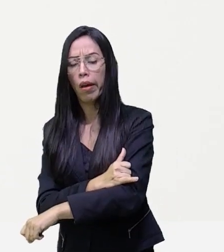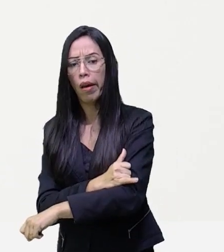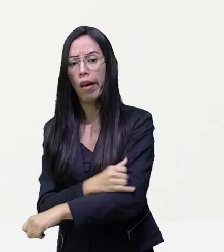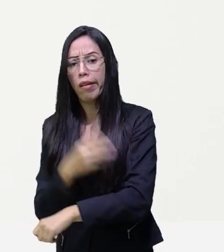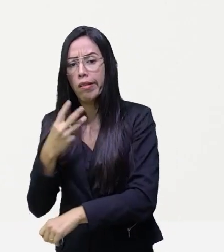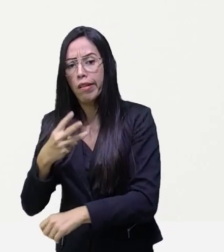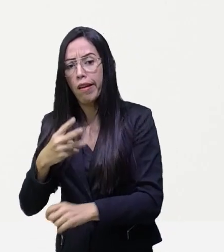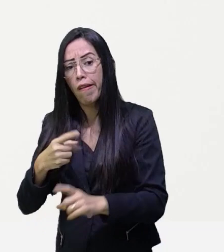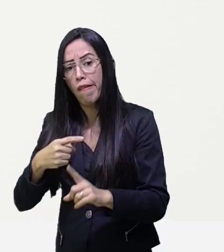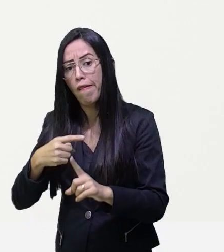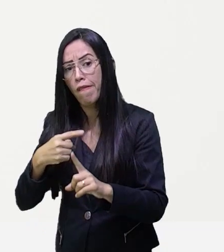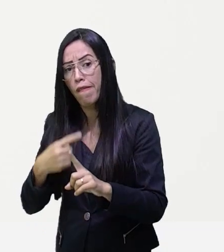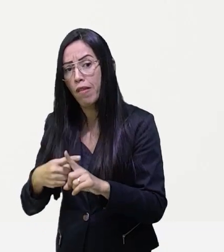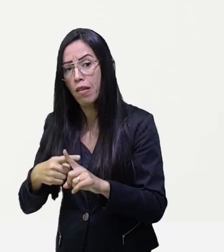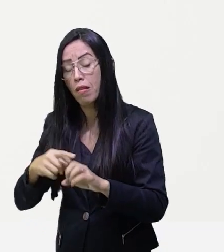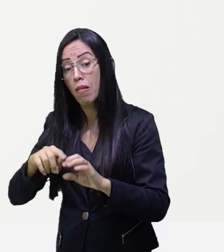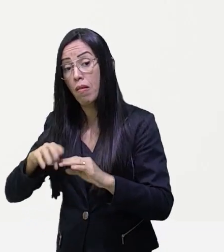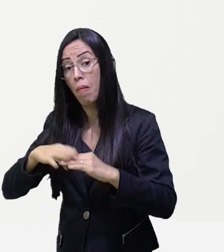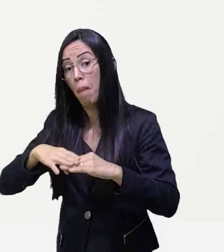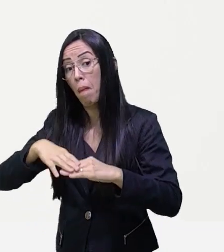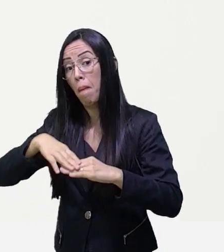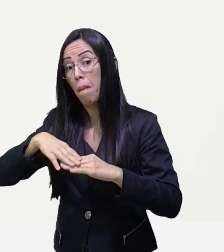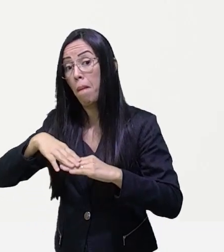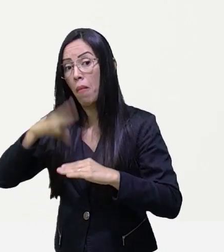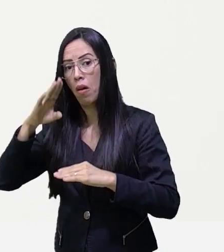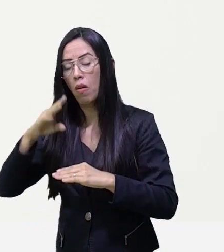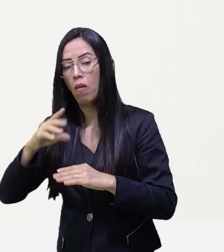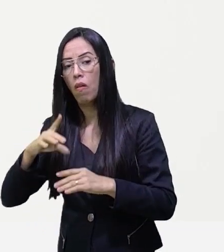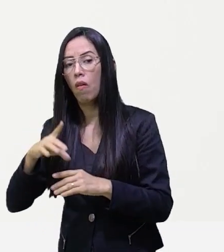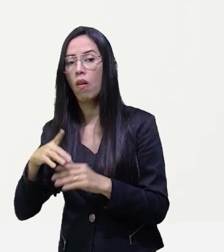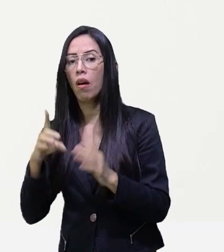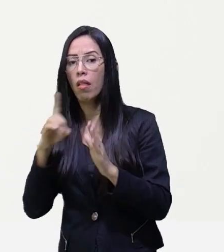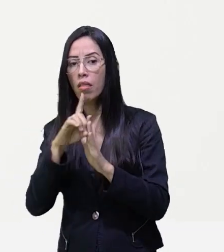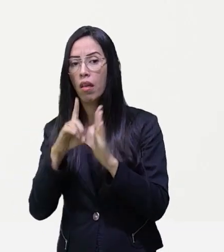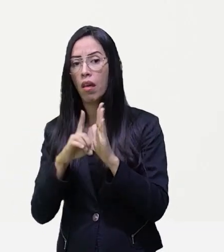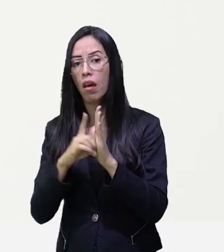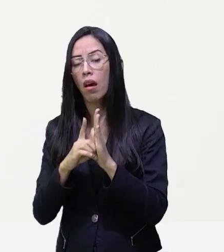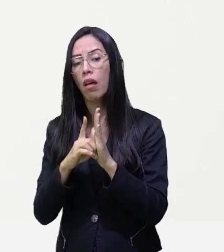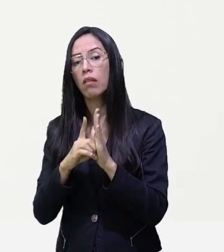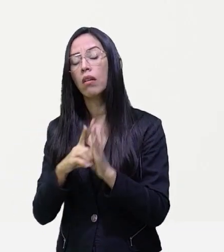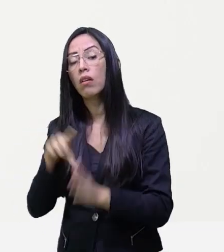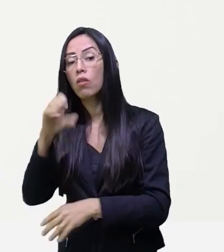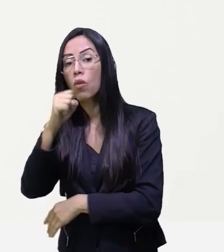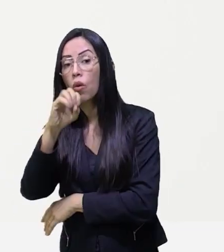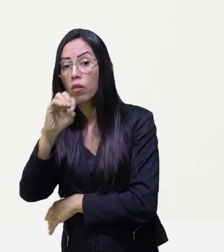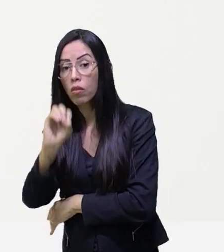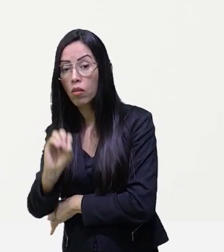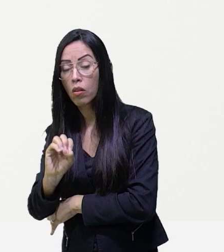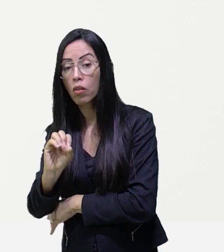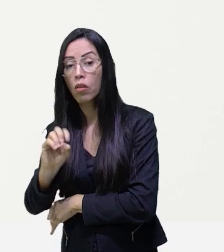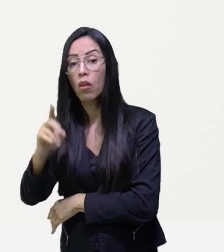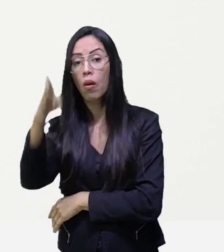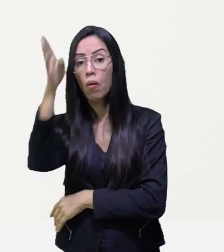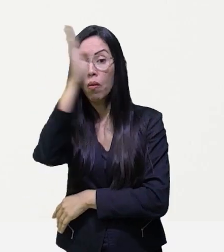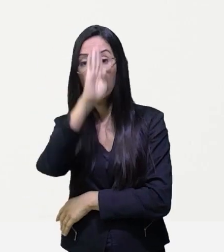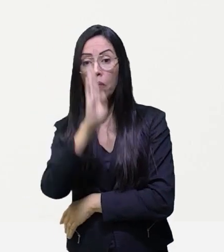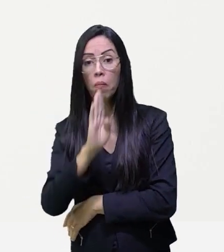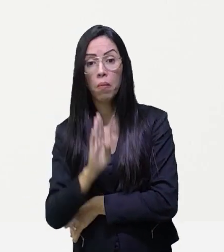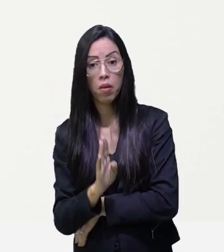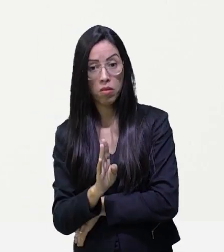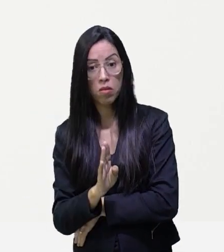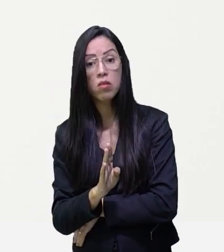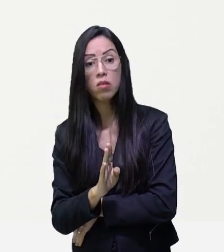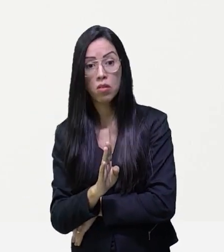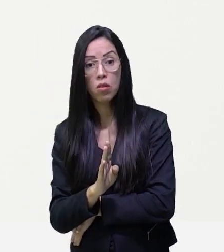maior que a da década de 80. O Brasil segue o